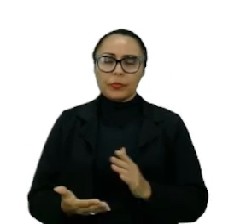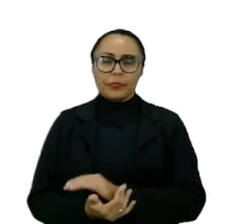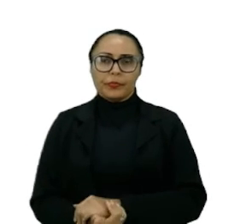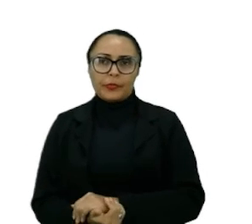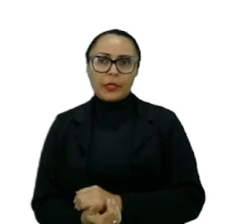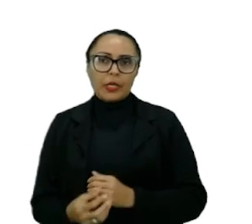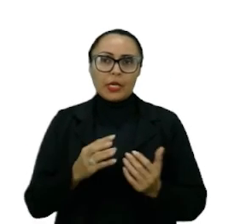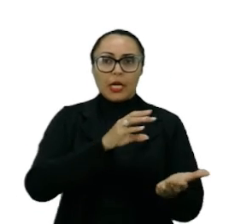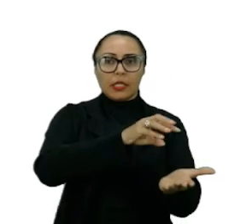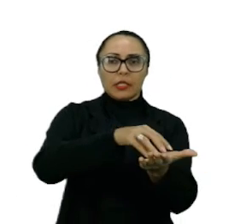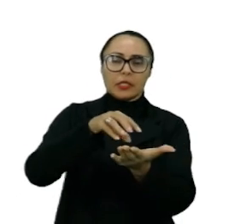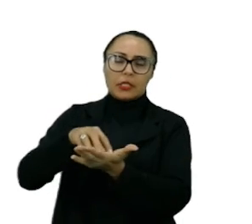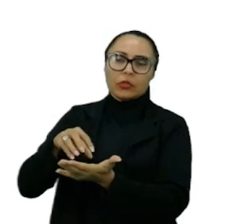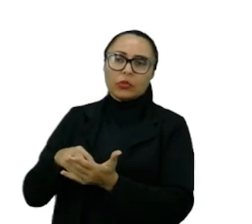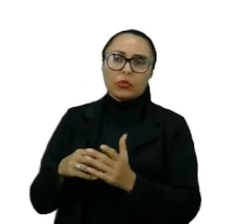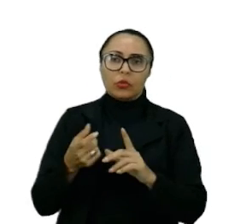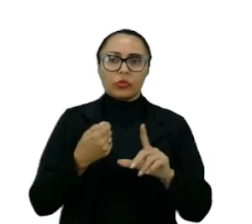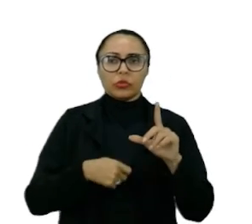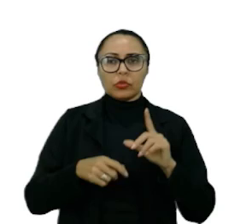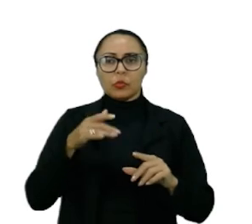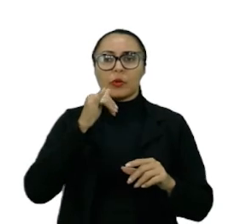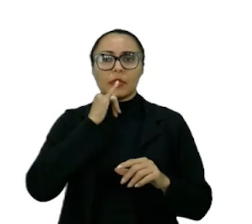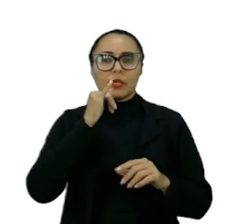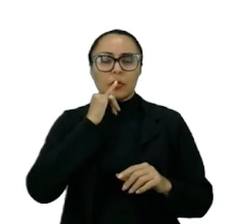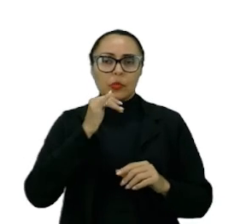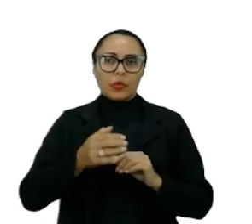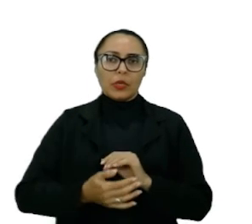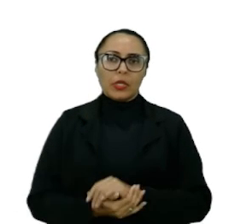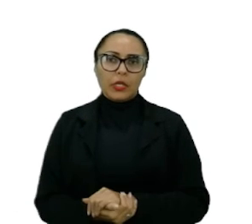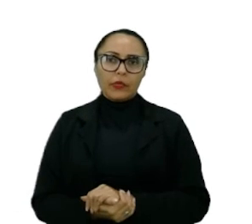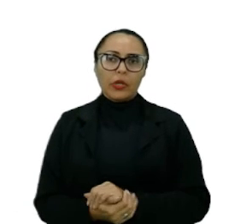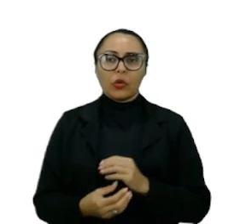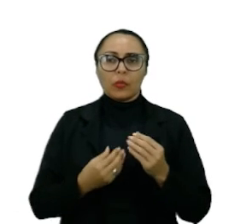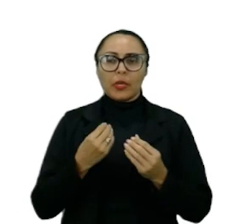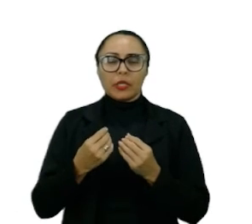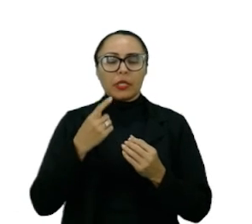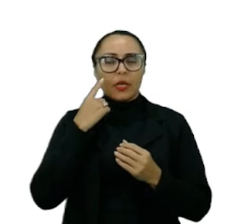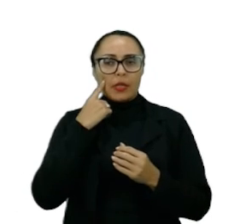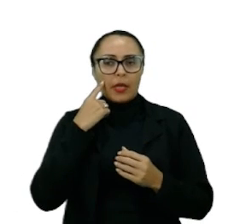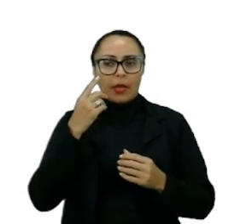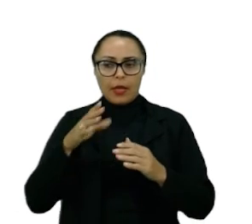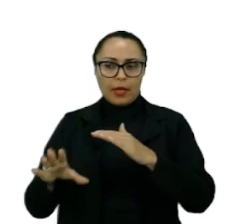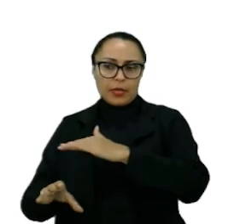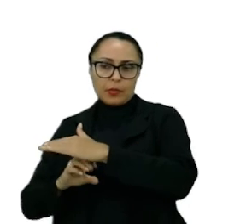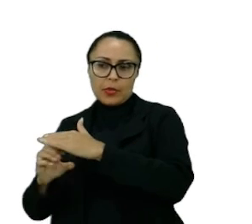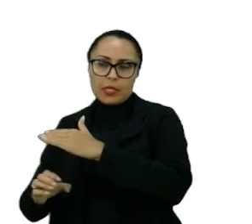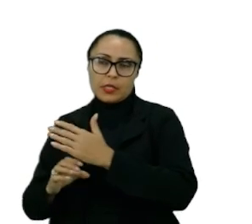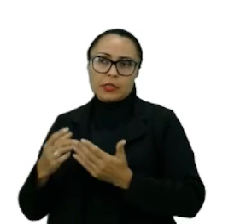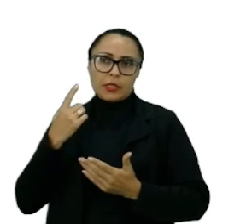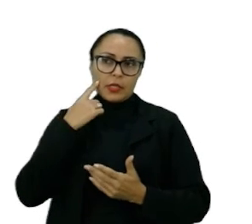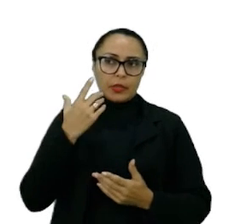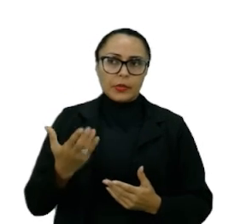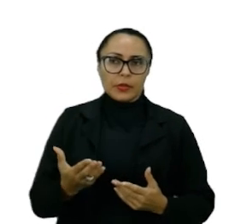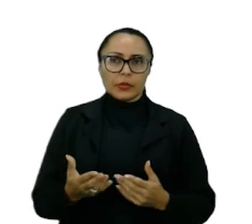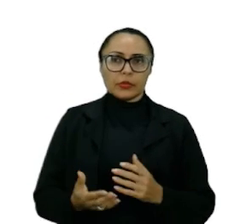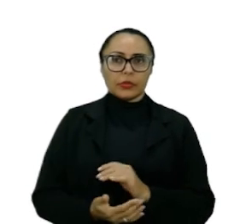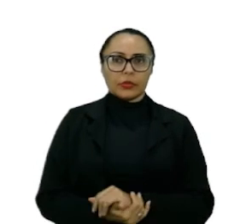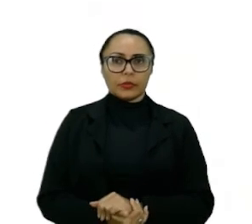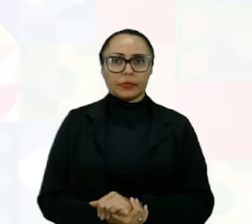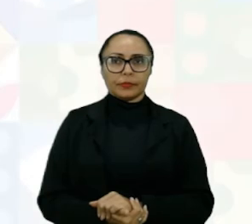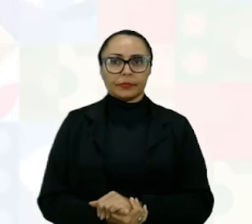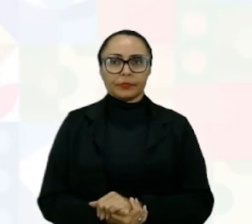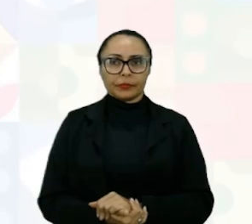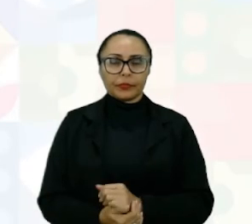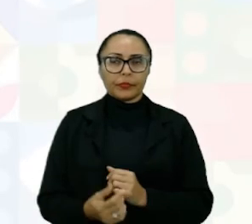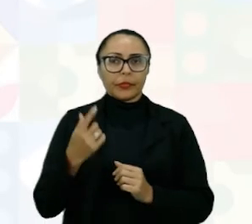logístico. Por exemplo, ele vai ver como é que anda o concorrente em relação à produção, à